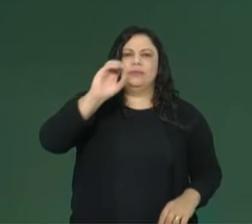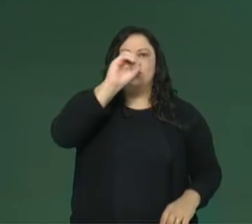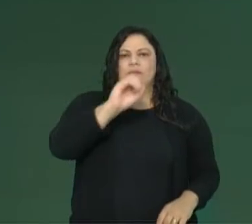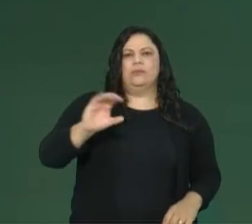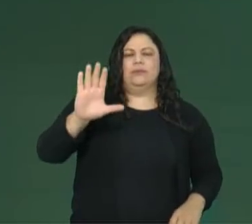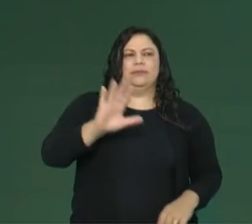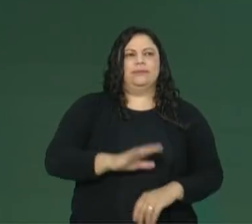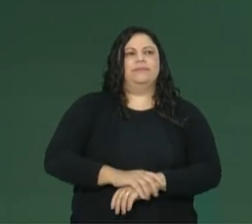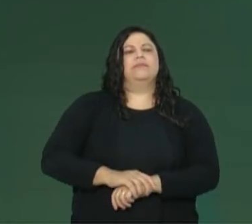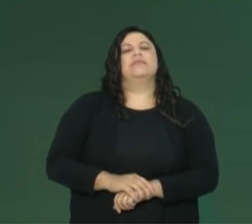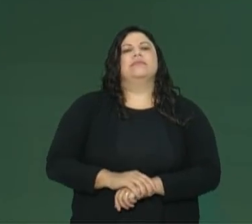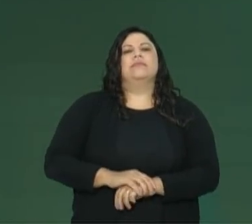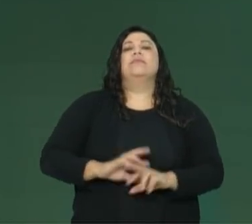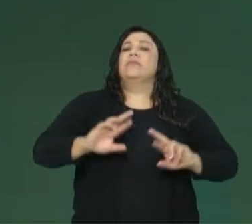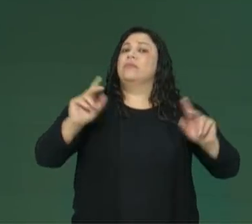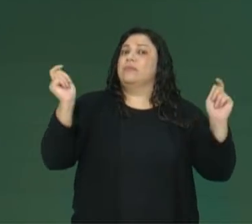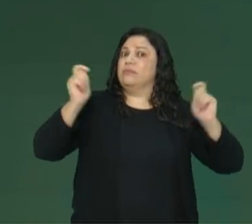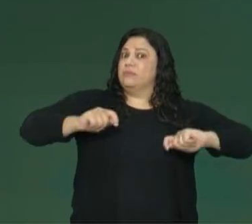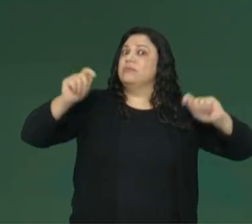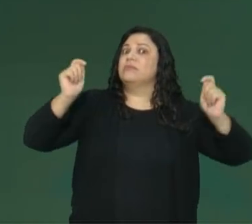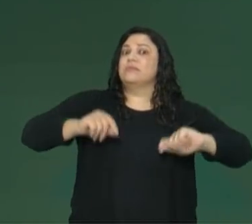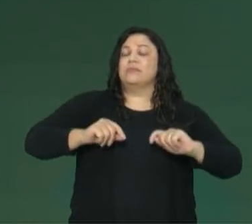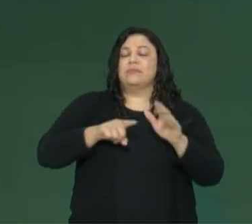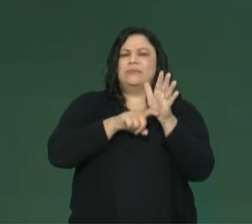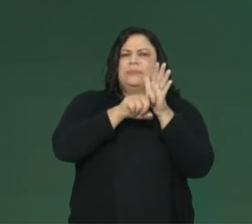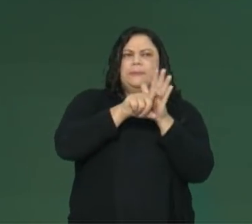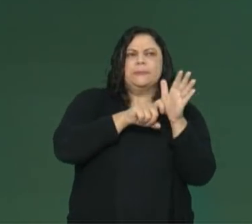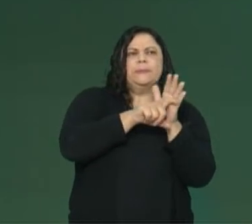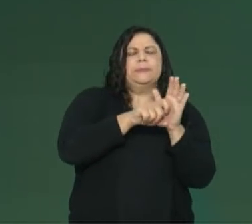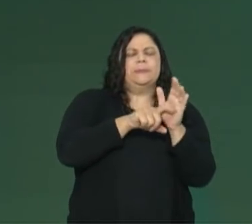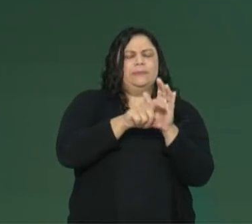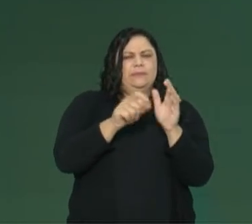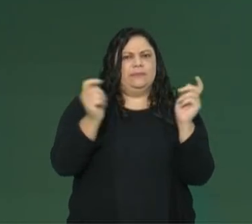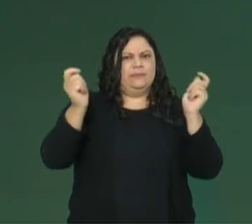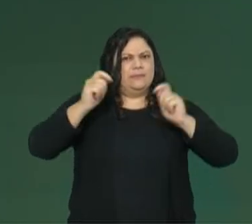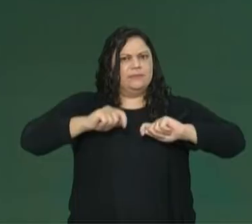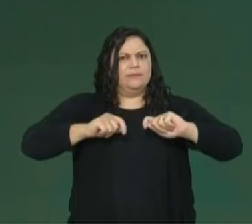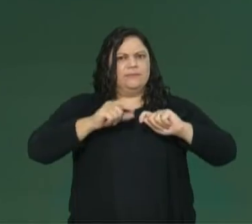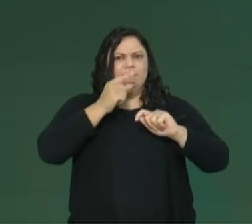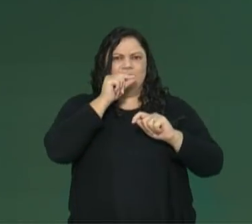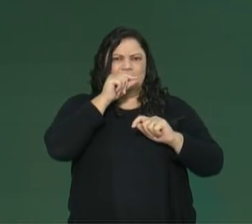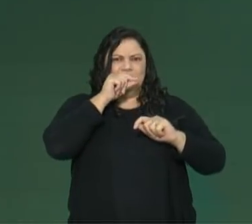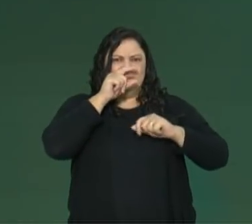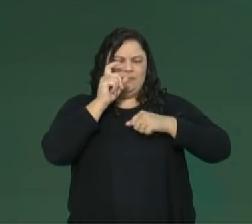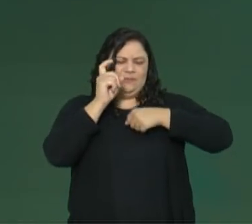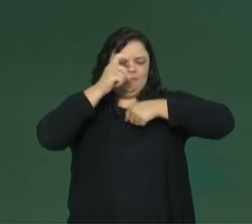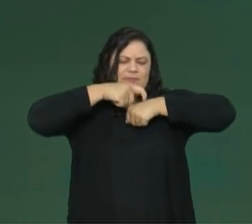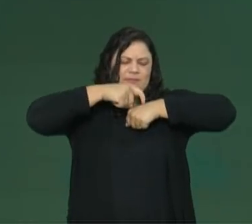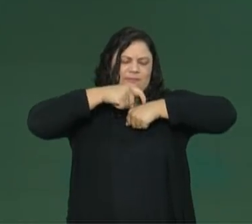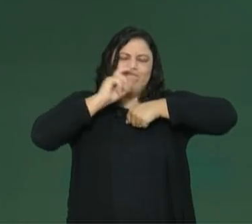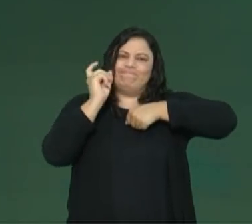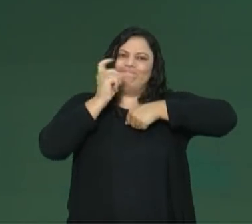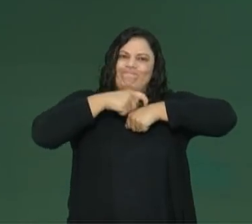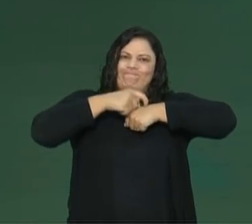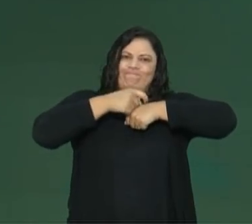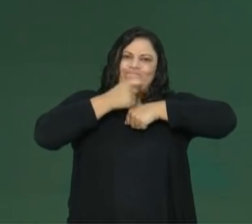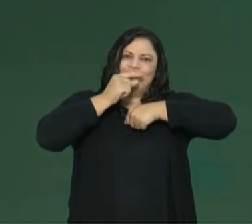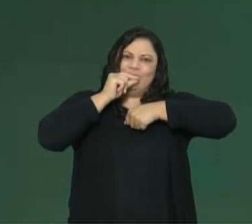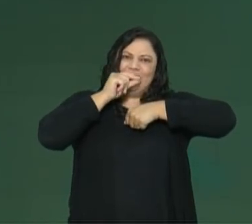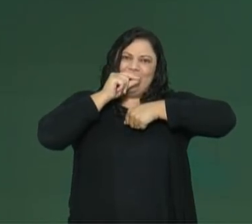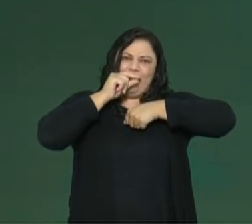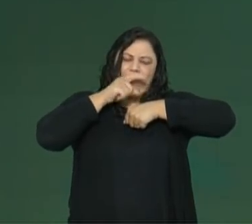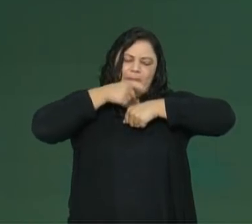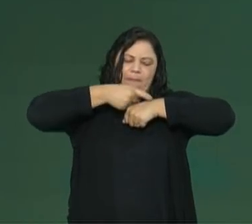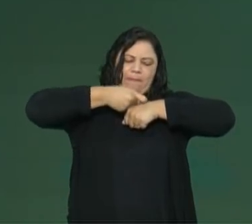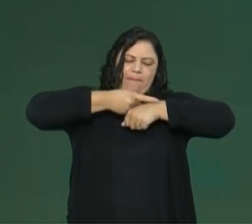esse verme, que é carregado na glândula salivar dele, a larva, e ele, quando vai sugar o seu sangue, te injeta as